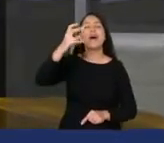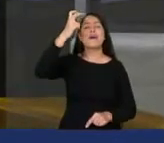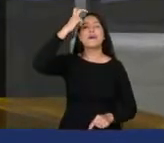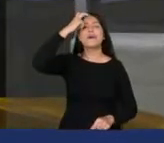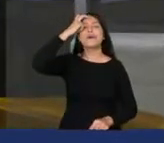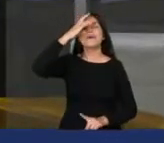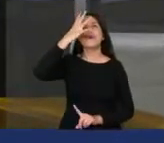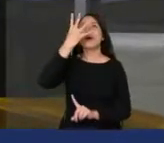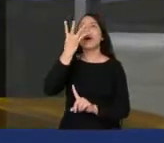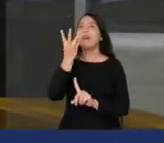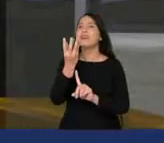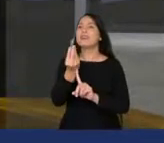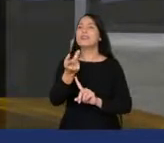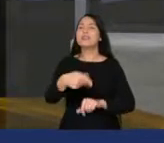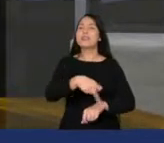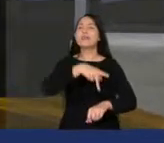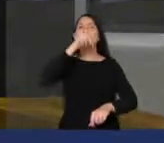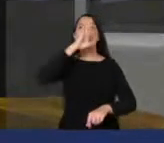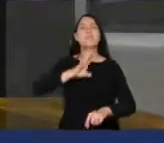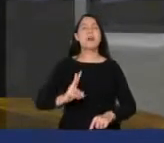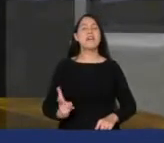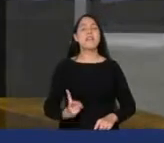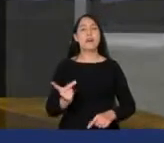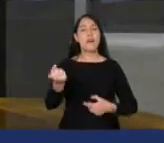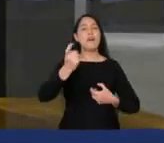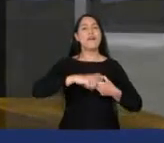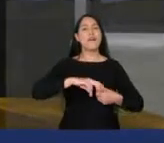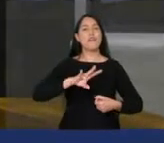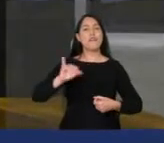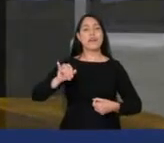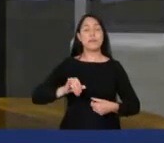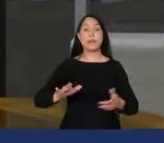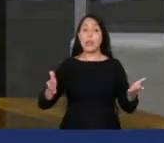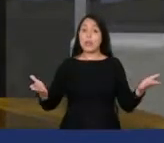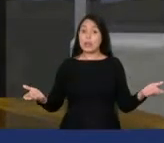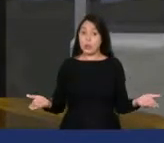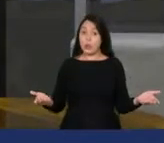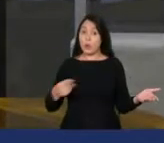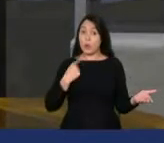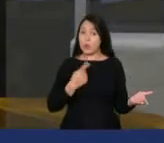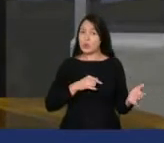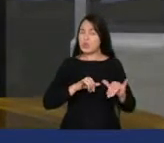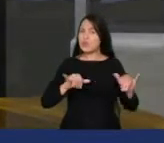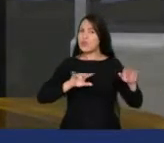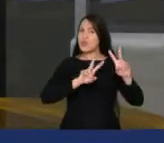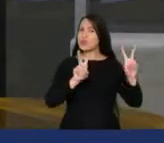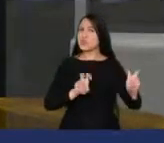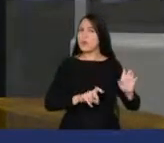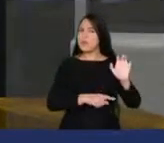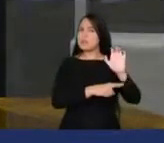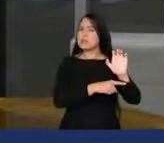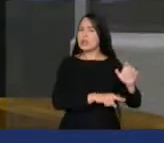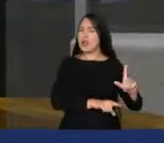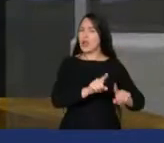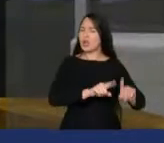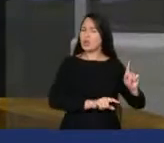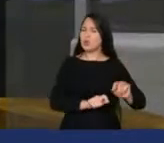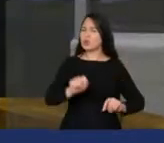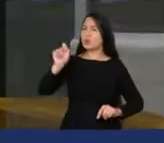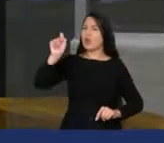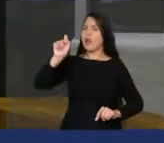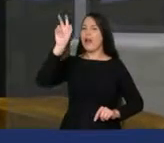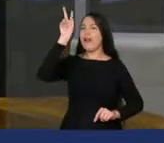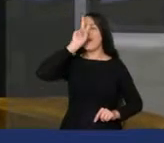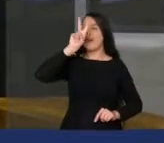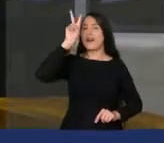valorizada na nossa pátria. Quando falamos do nosso Acre, lembro de bons amigos da UDV. E aqui